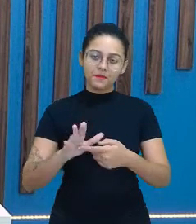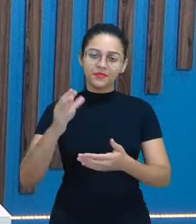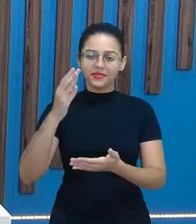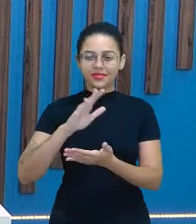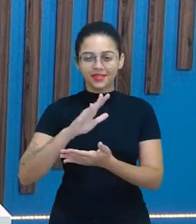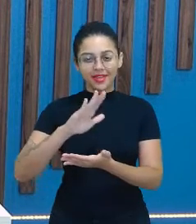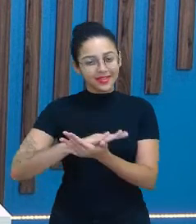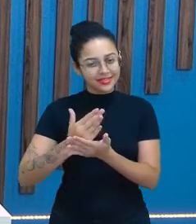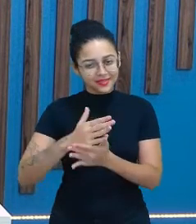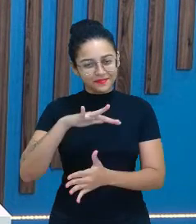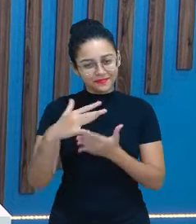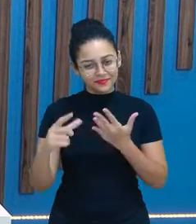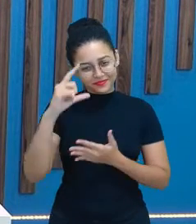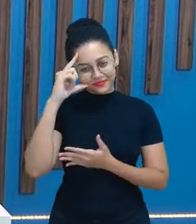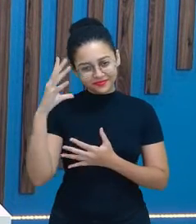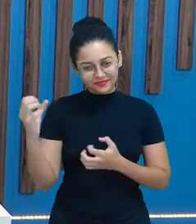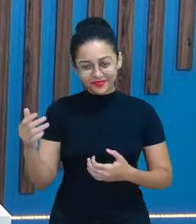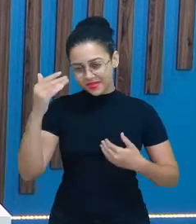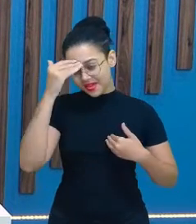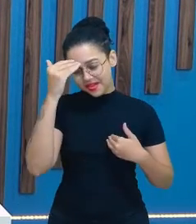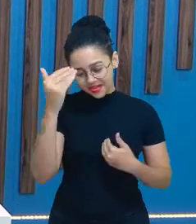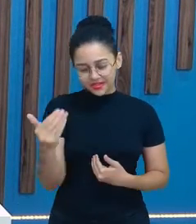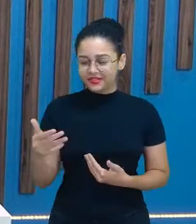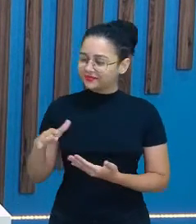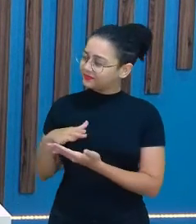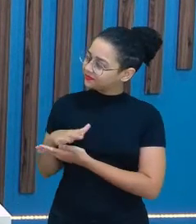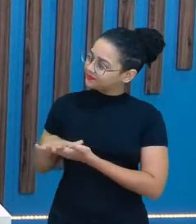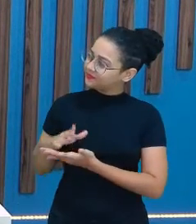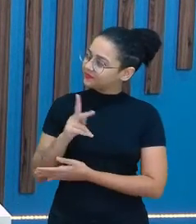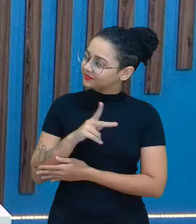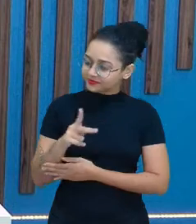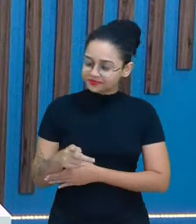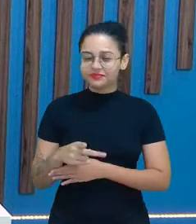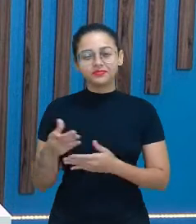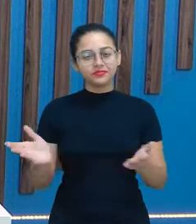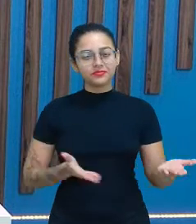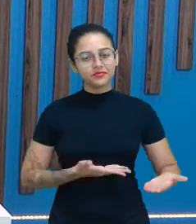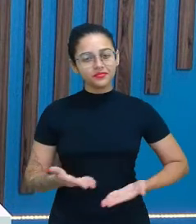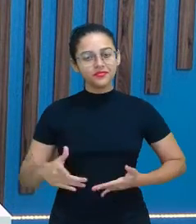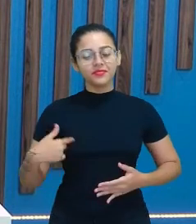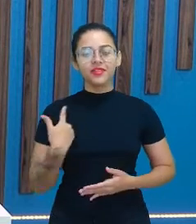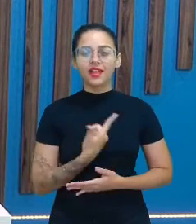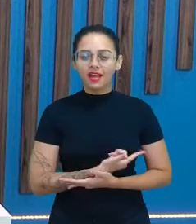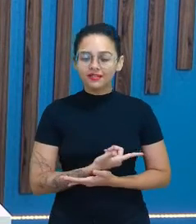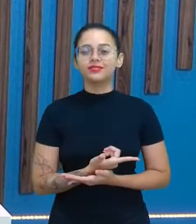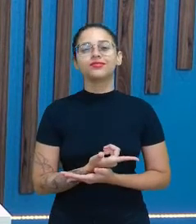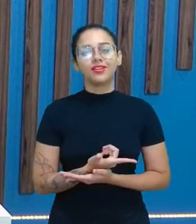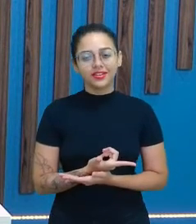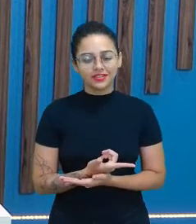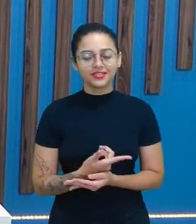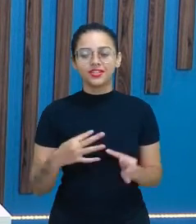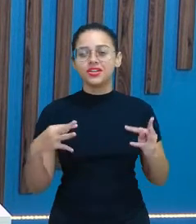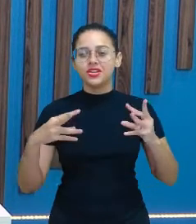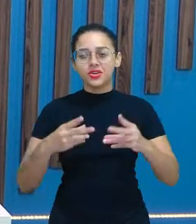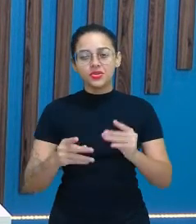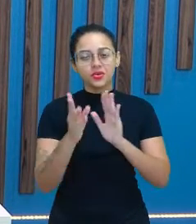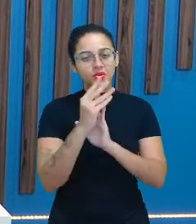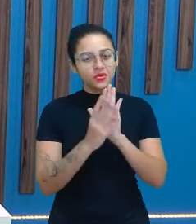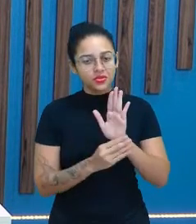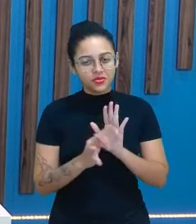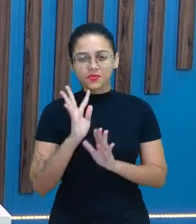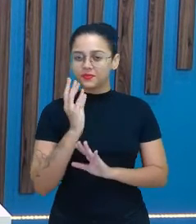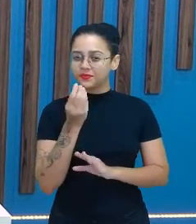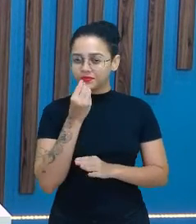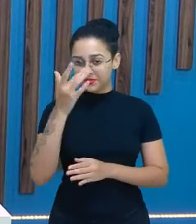muito obrigada Vitória por esse serviço que você faz aqui para gente deixando a gente passar aí todo esse conteúdo